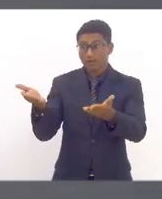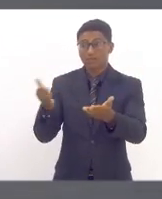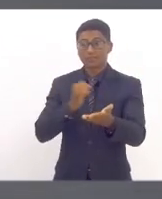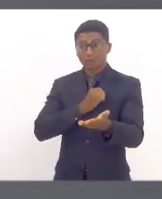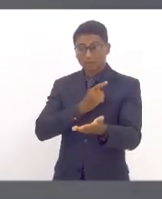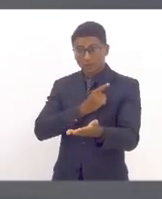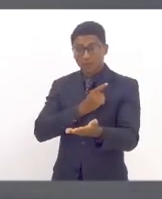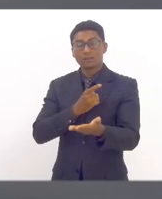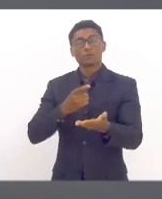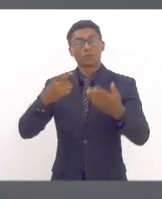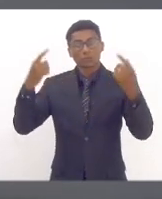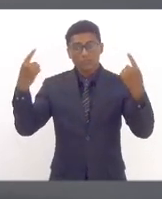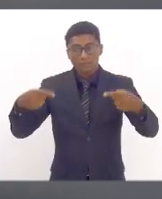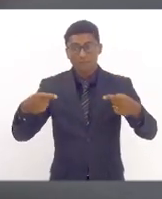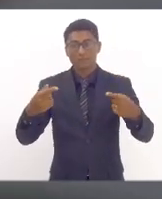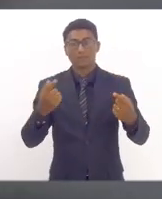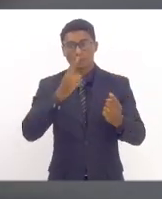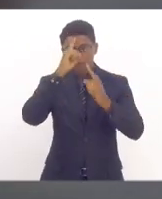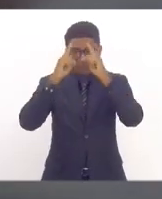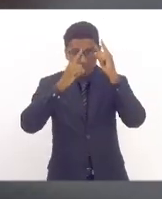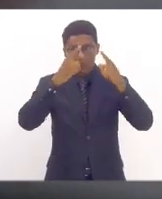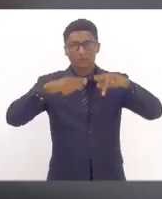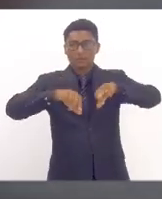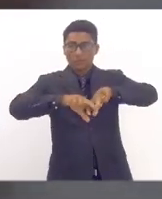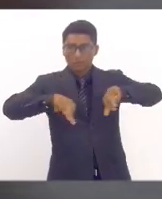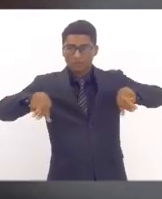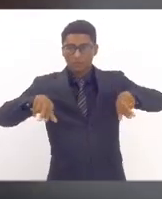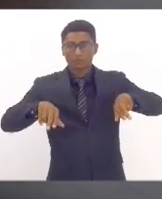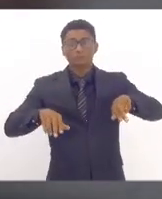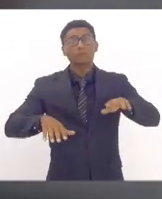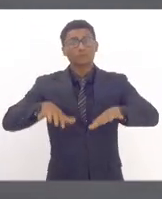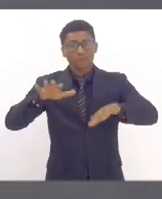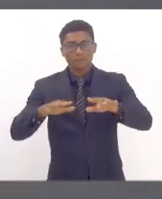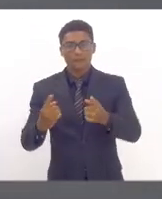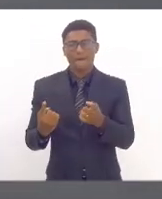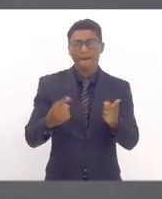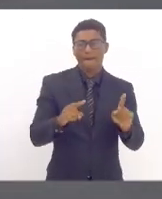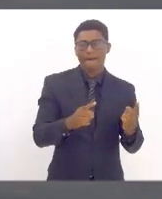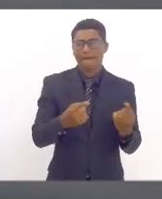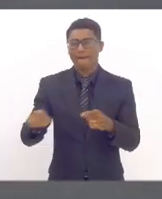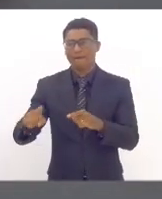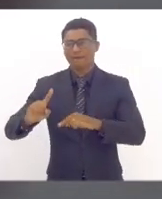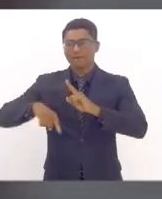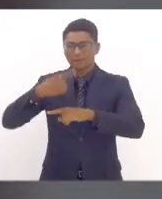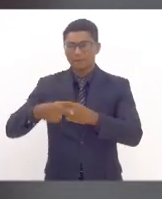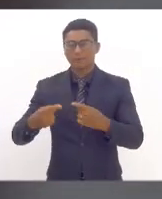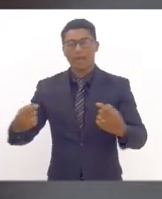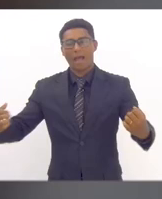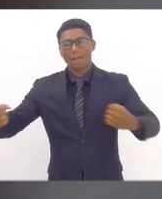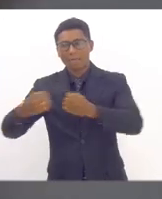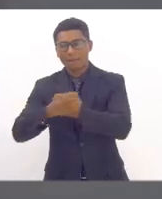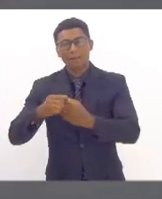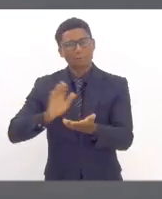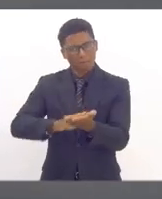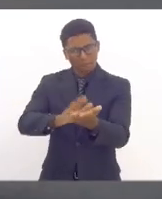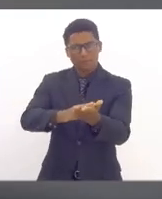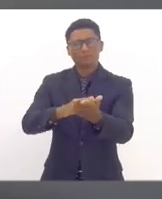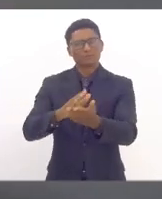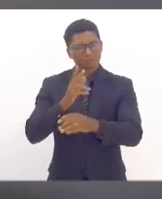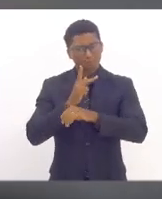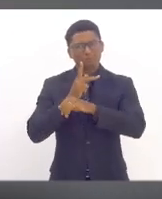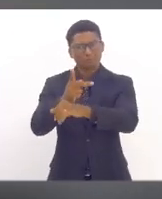o desafio a criatividade às vezes até provoca mas depois abraça Parabéns já foi premiado